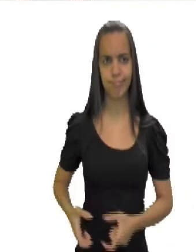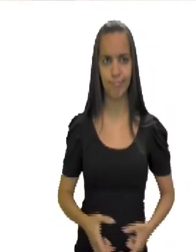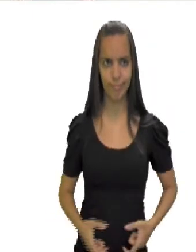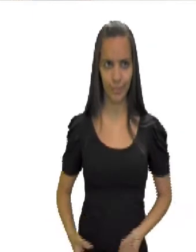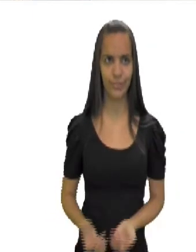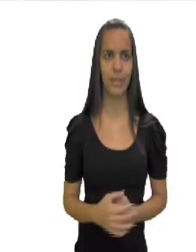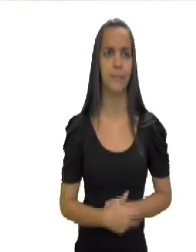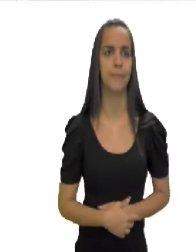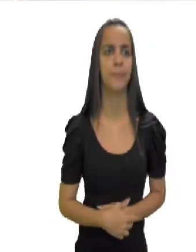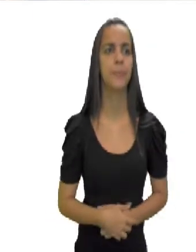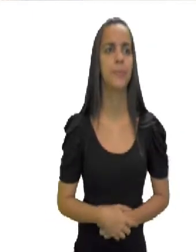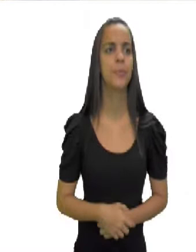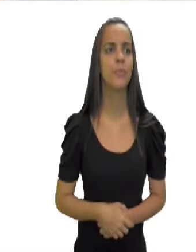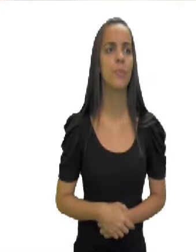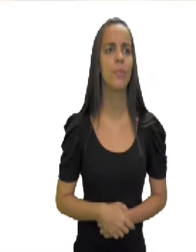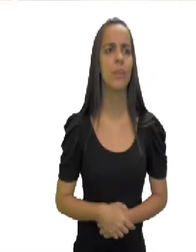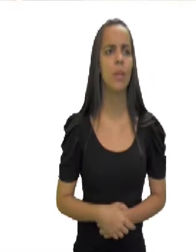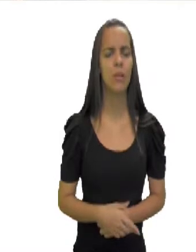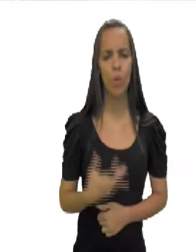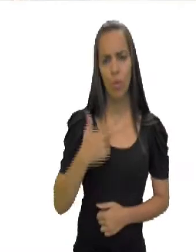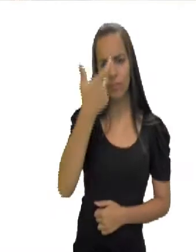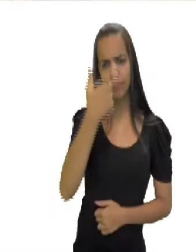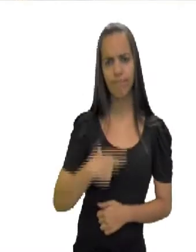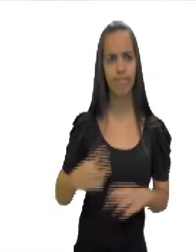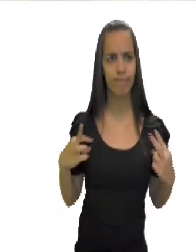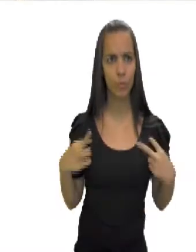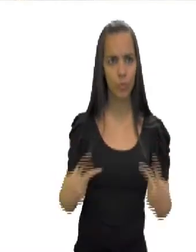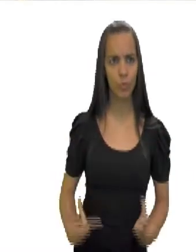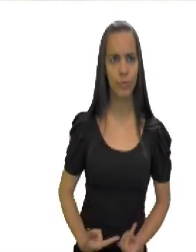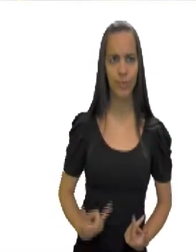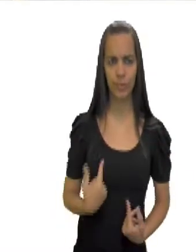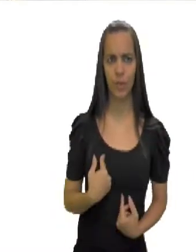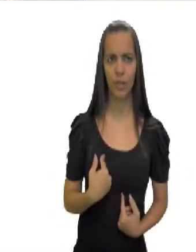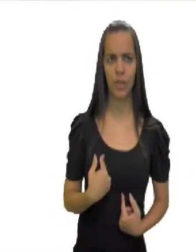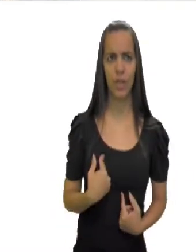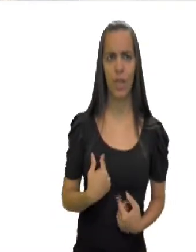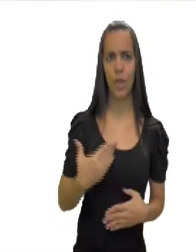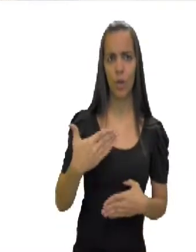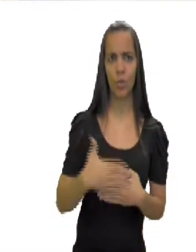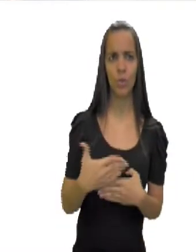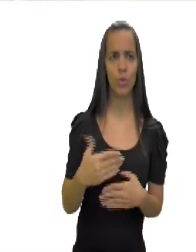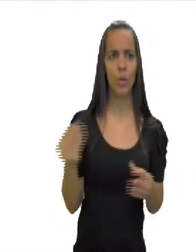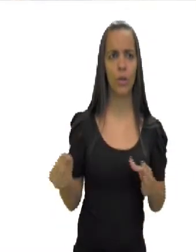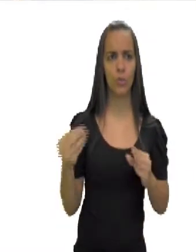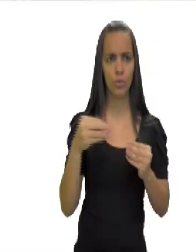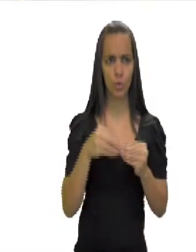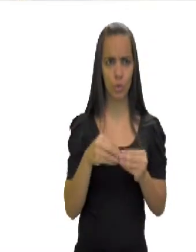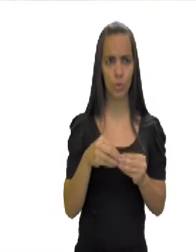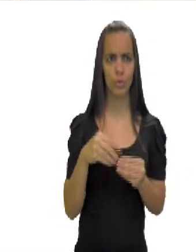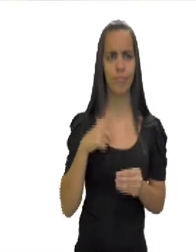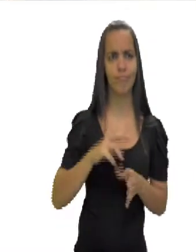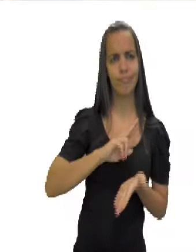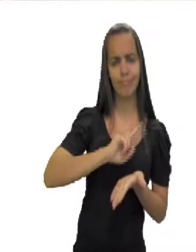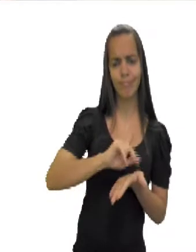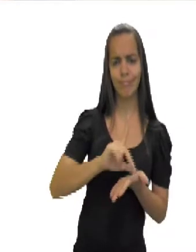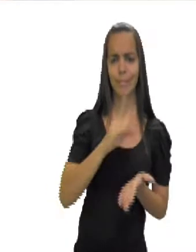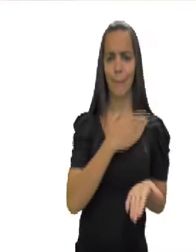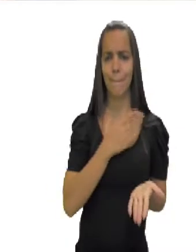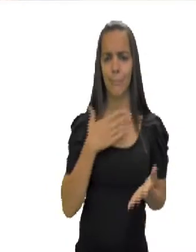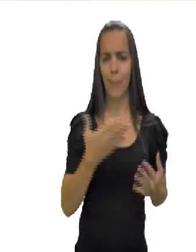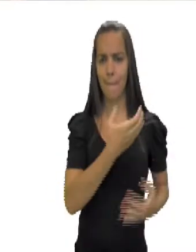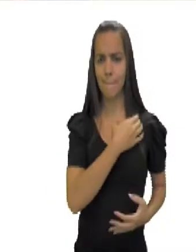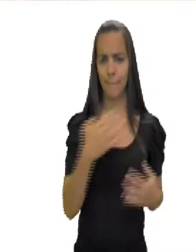finalidade. O corpo humano é constituído por diferentes partes, entre elas a pele,